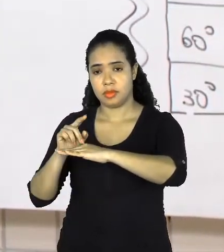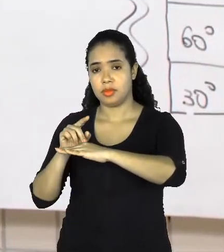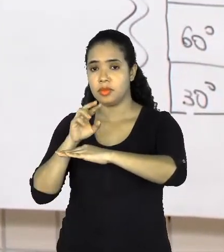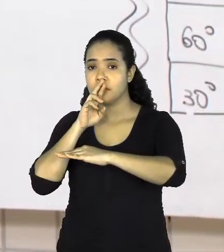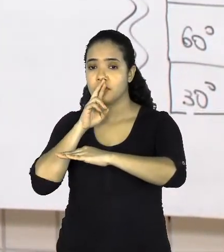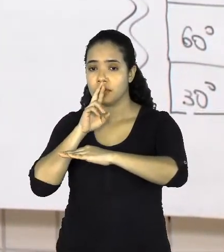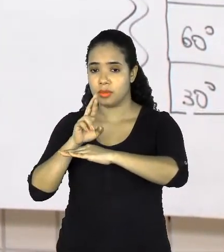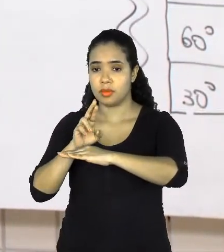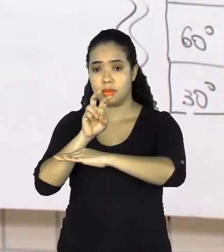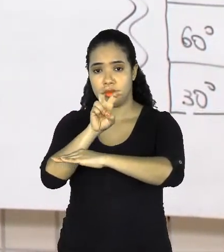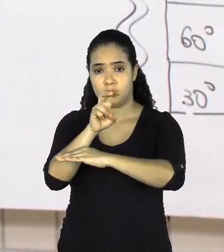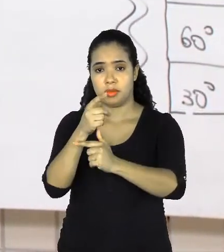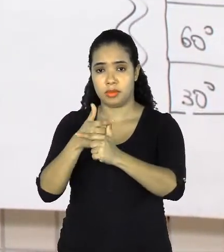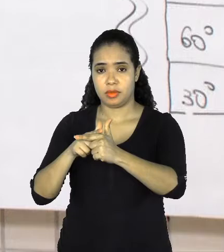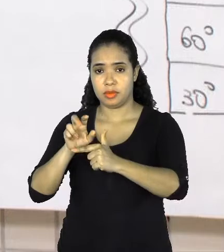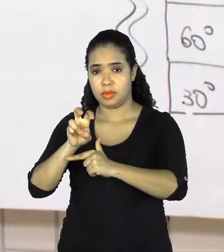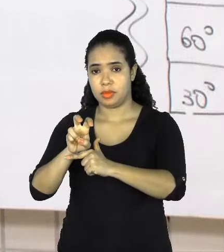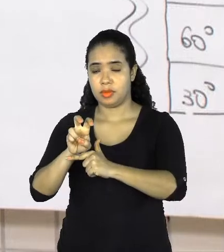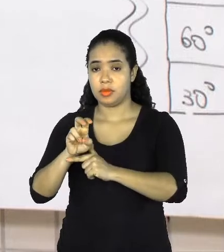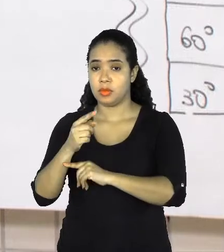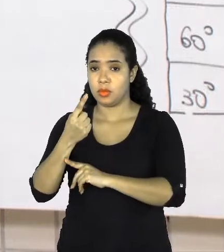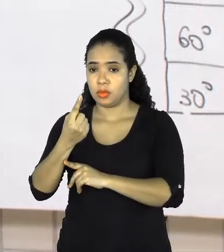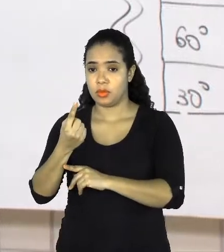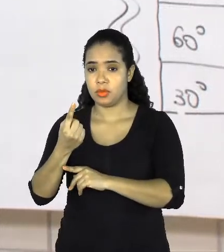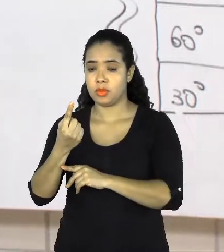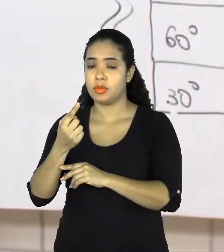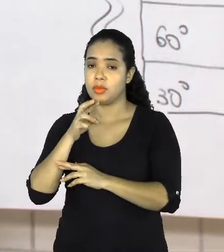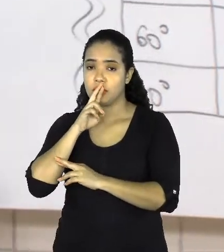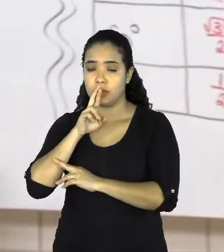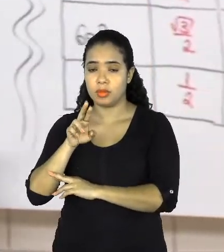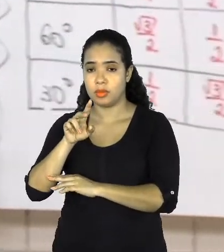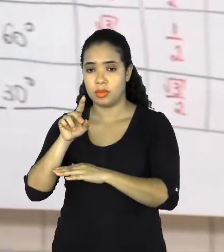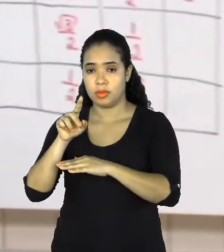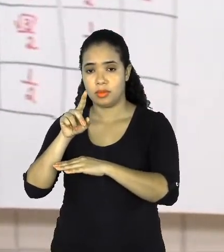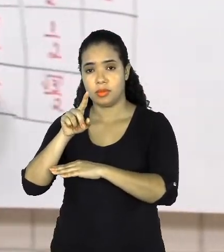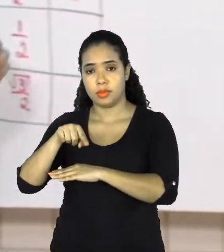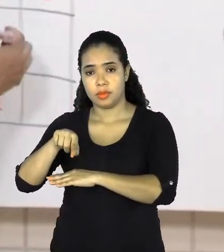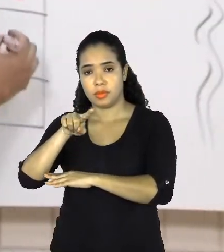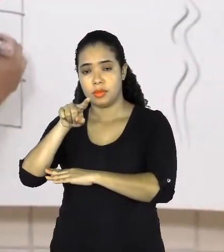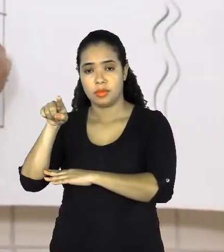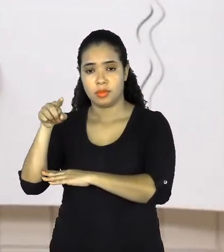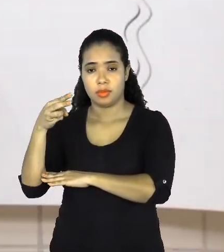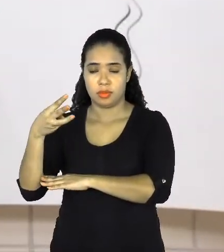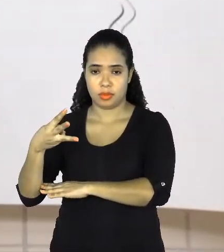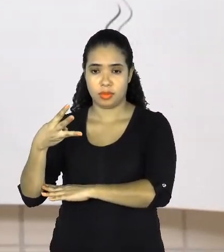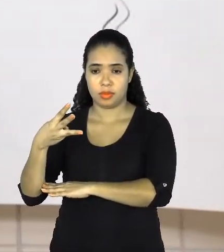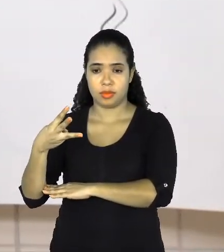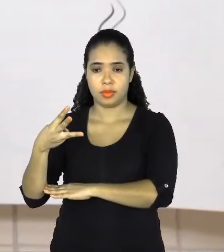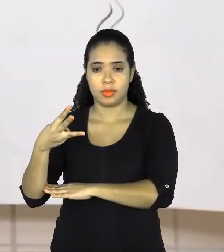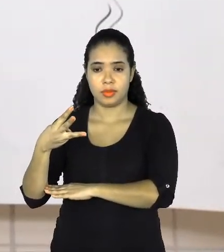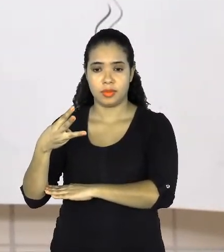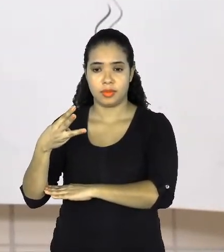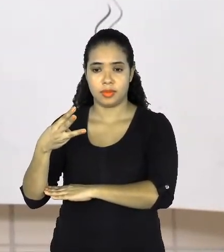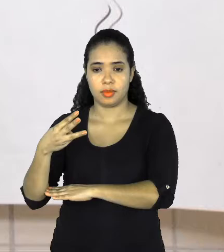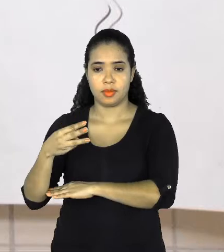Então, tangente de 60, raiz de 3.